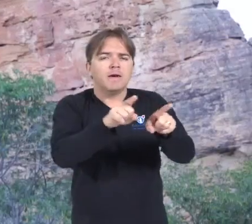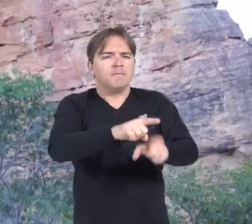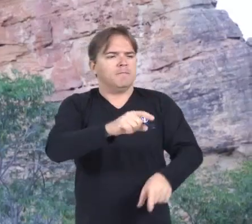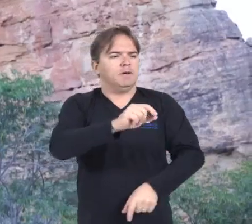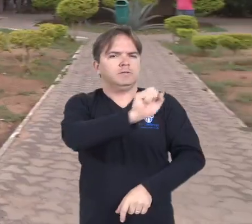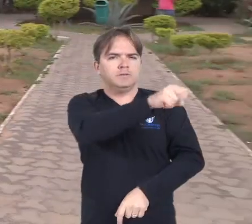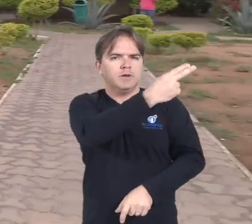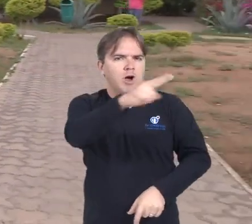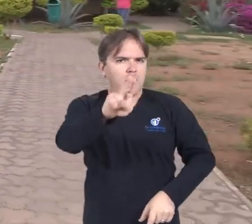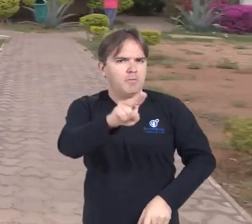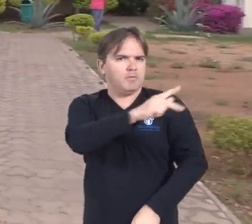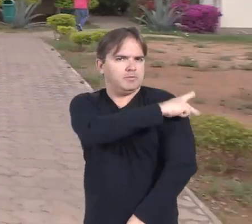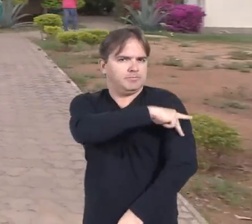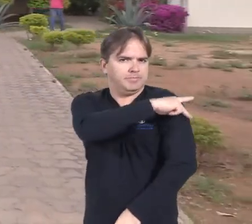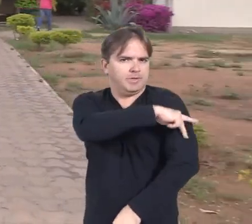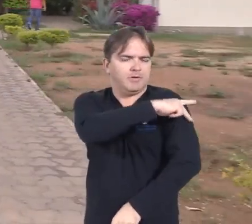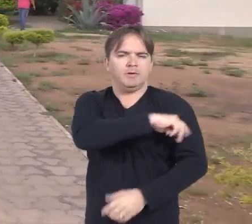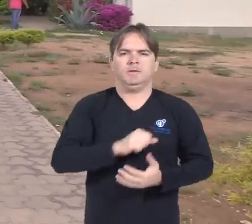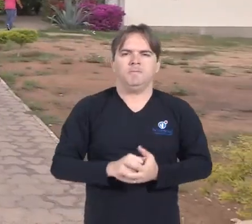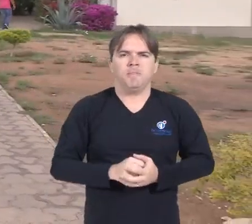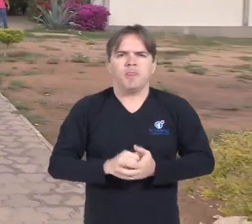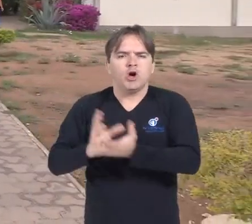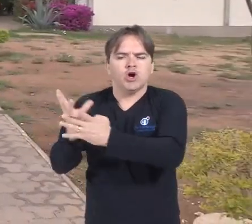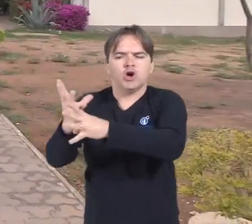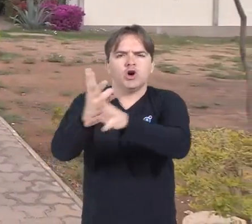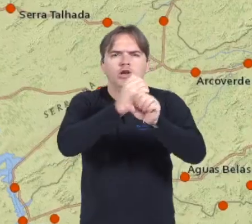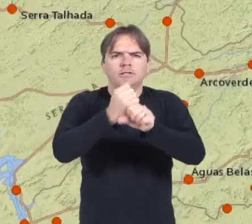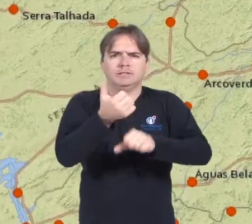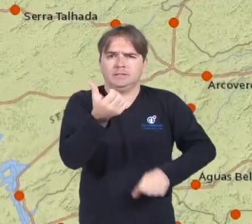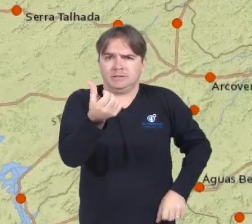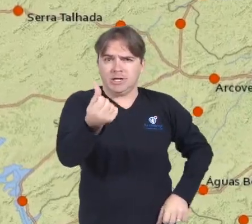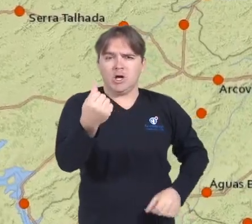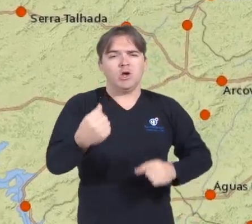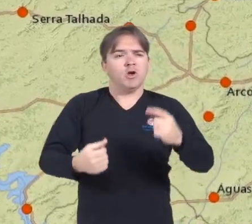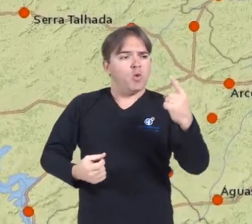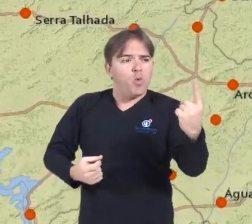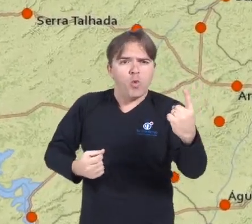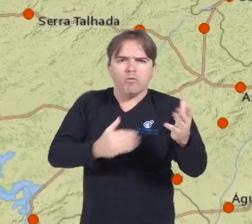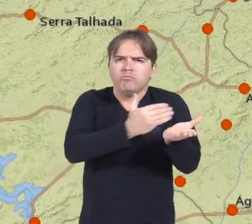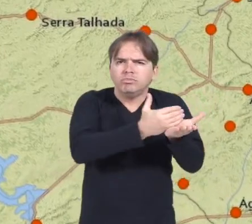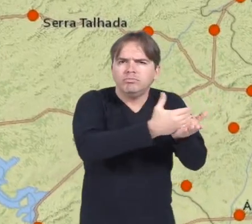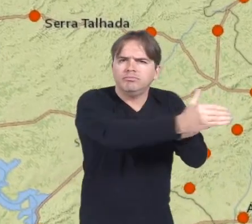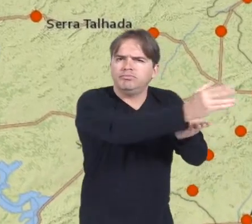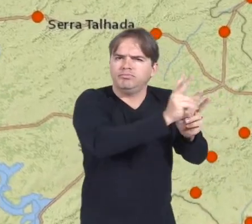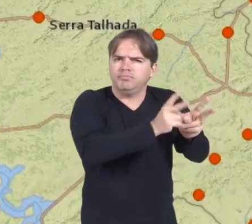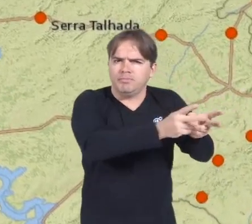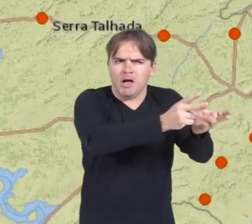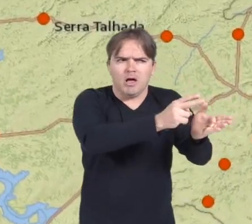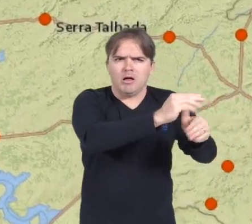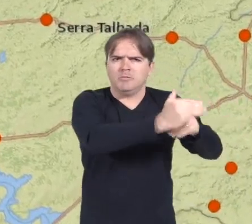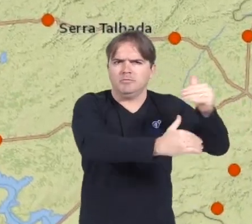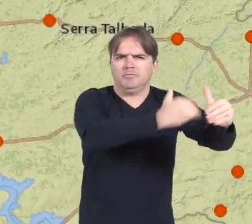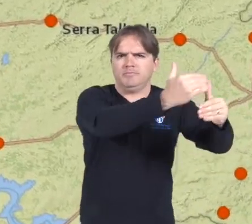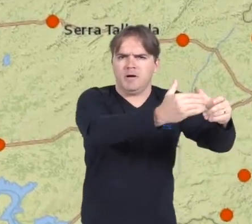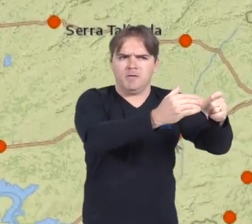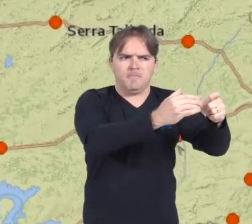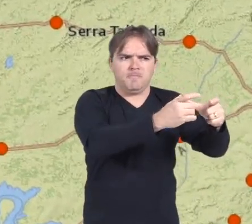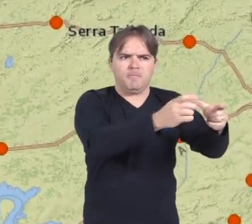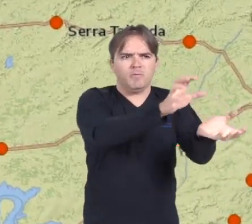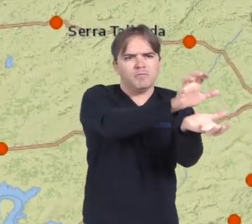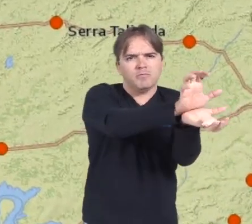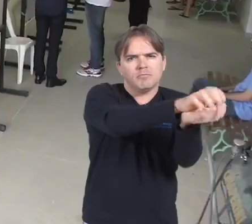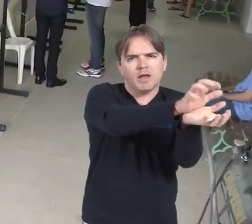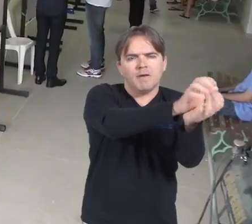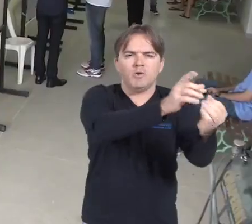do Piauí. No total, são 6 campi em funcionamento e um em fase de implantação na cidade pernambucana de